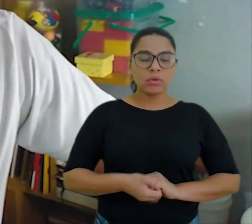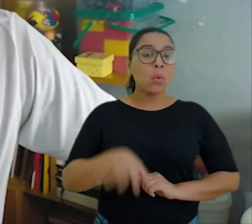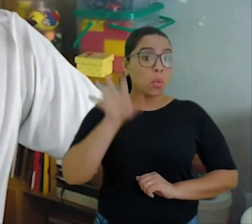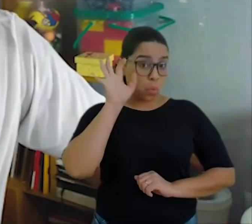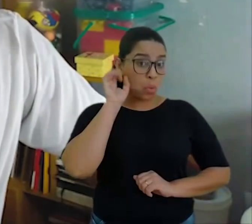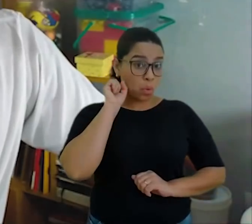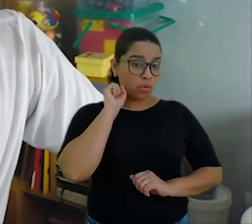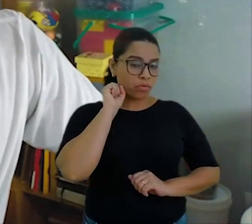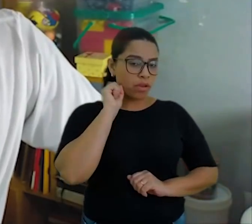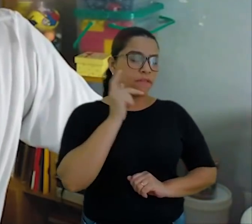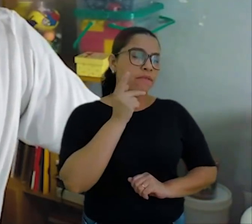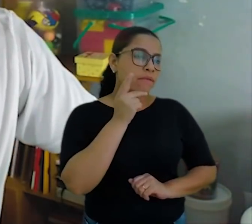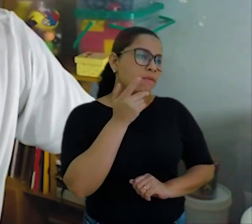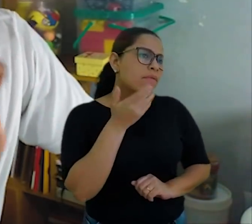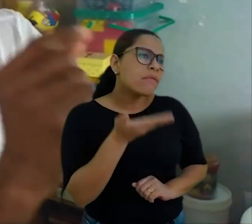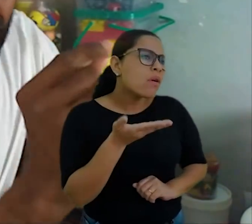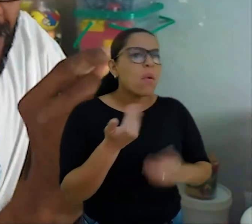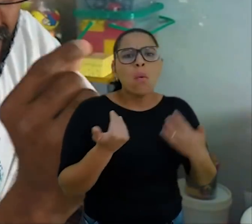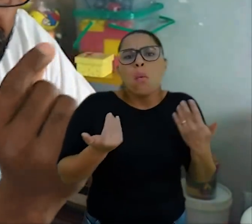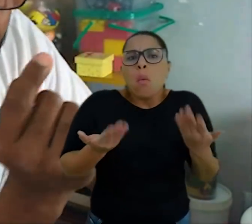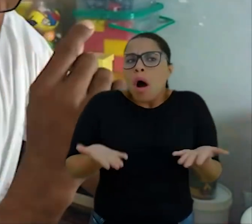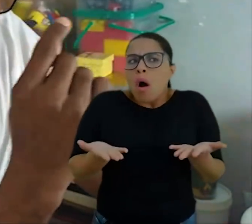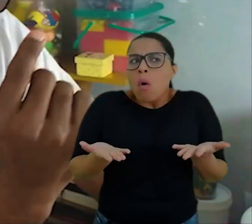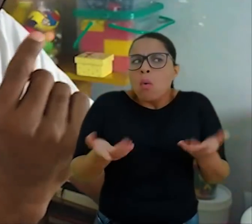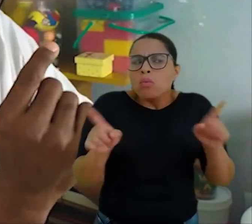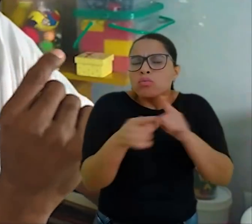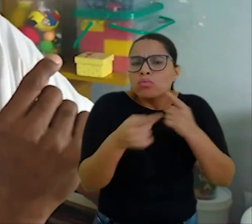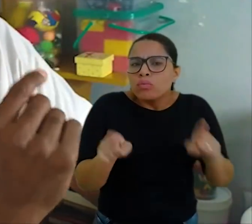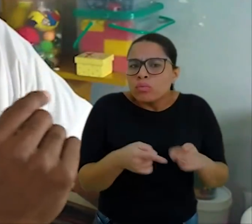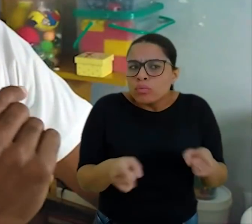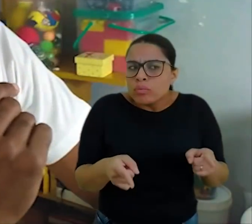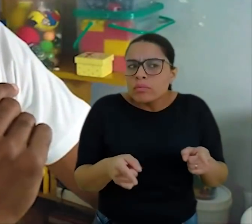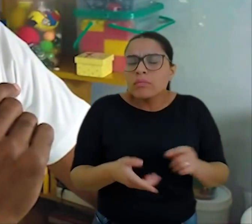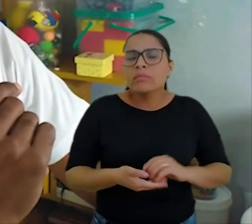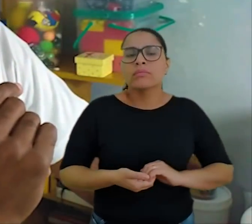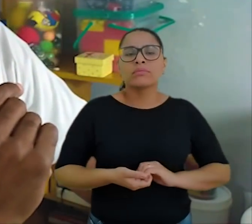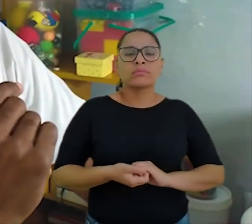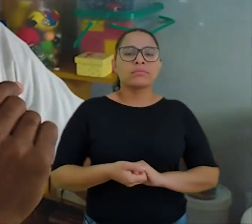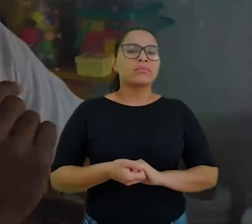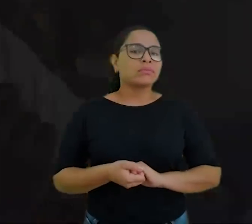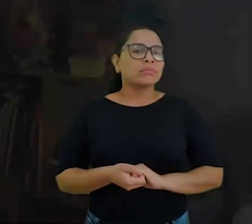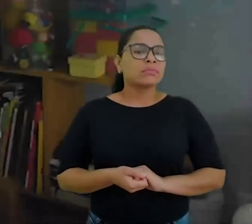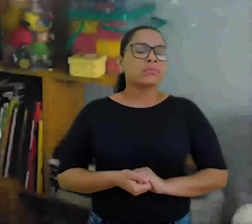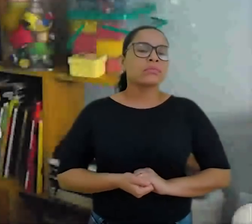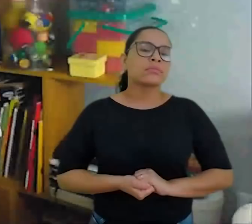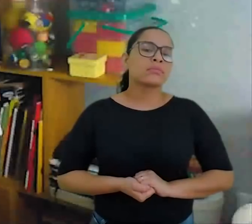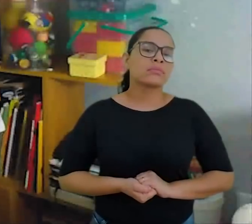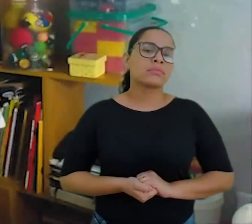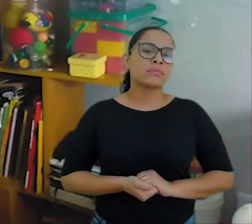Escuta e me fala que instrumento é esse que está tocando.